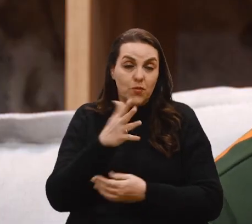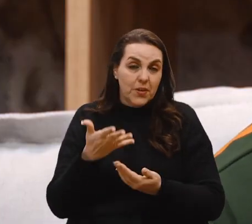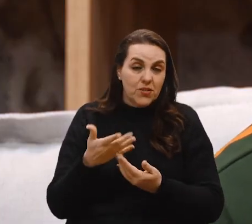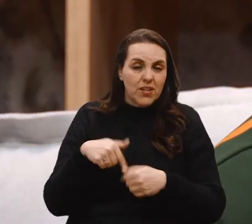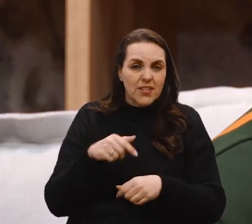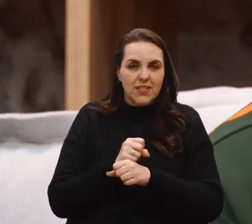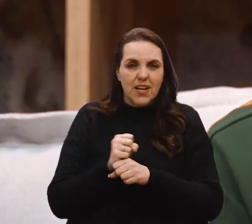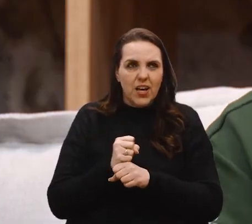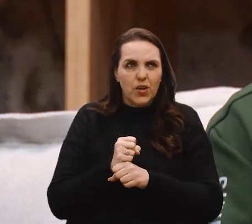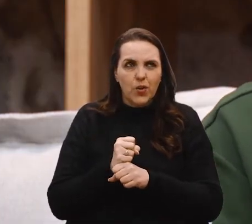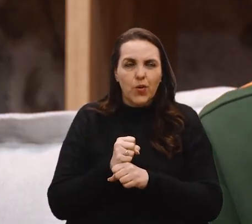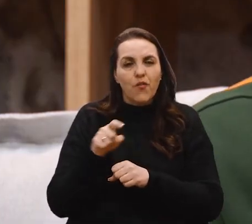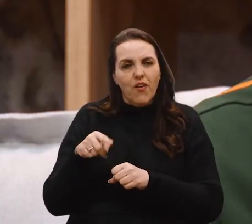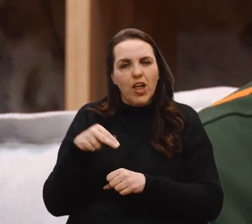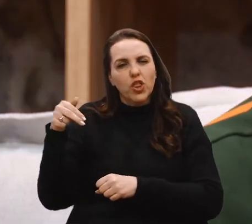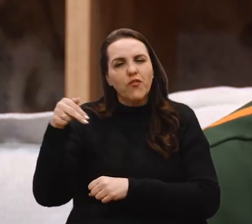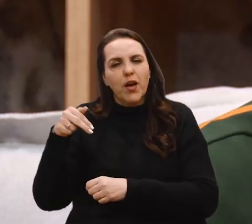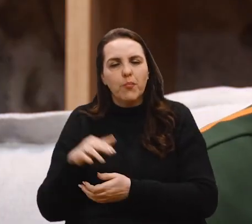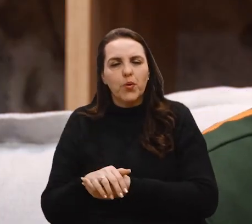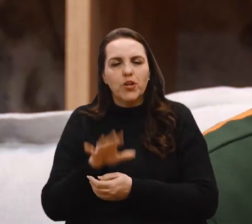vai ser em novembro, né?